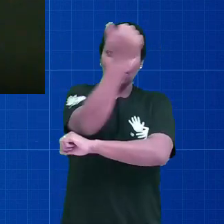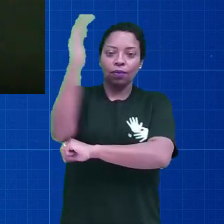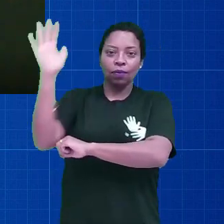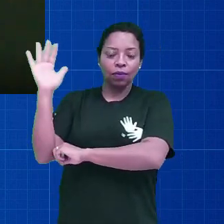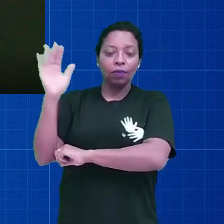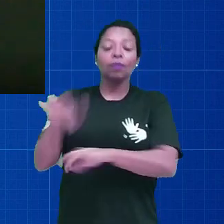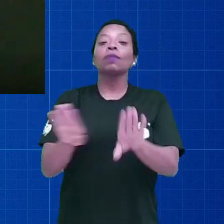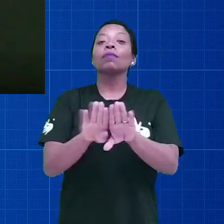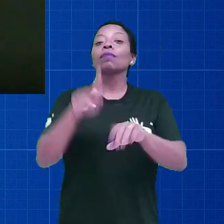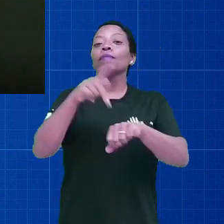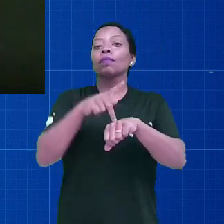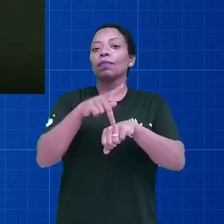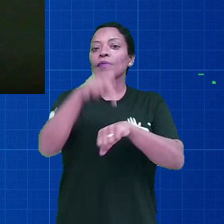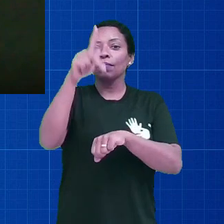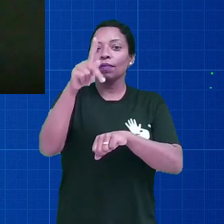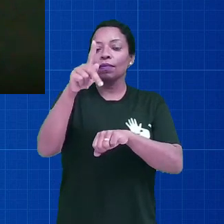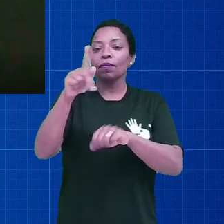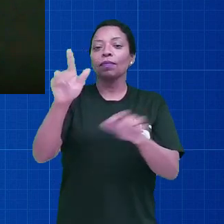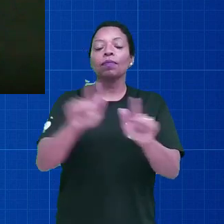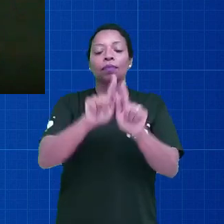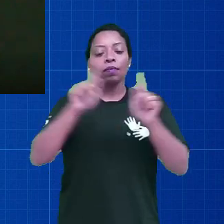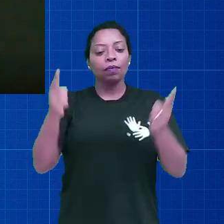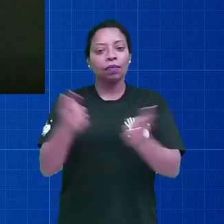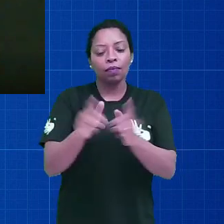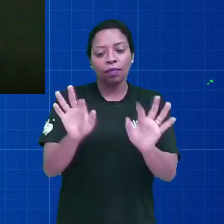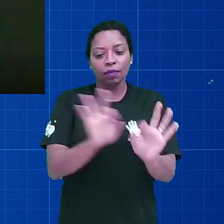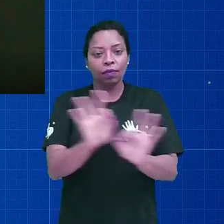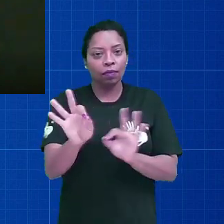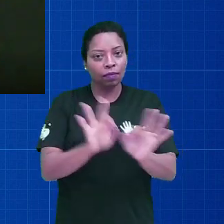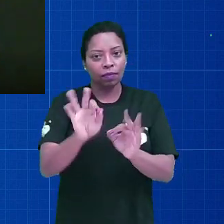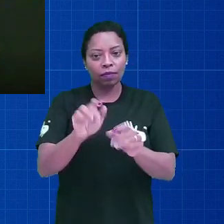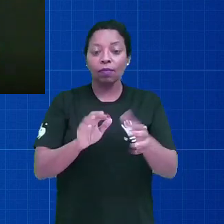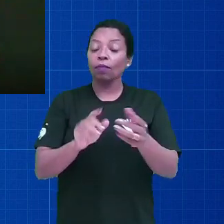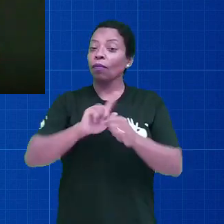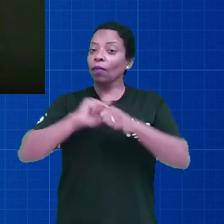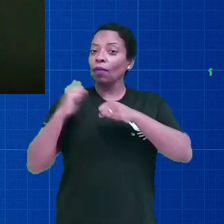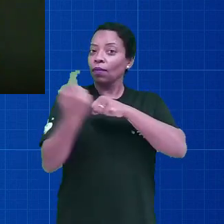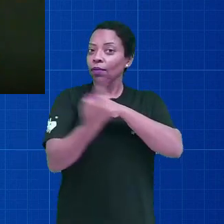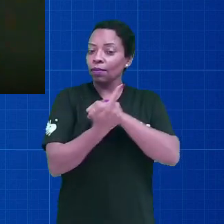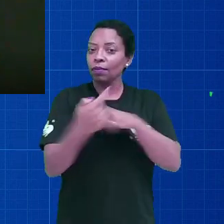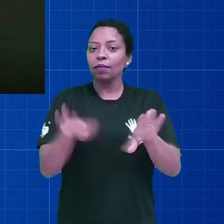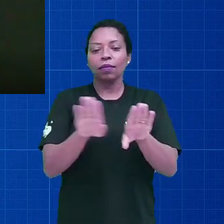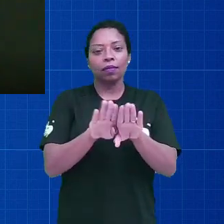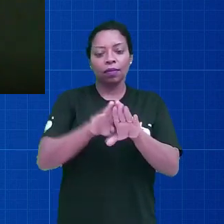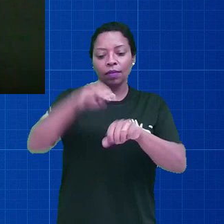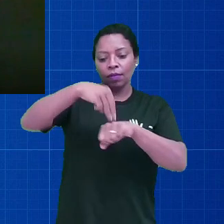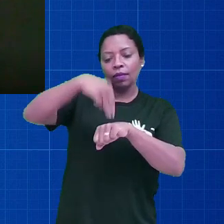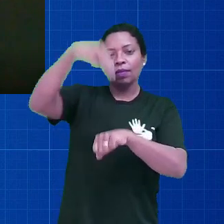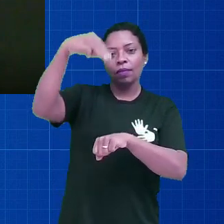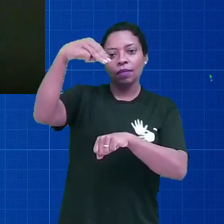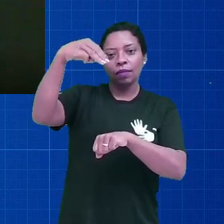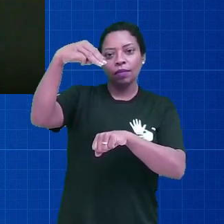ambiental, especialista em levantamento geodésico e georreferenciamento e mestre em meio